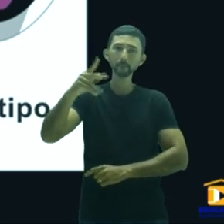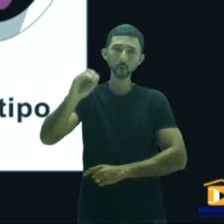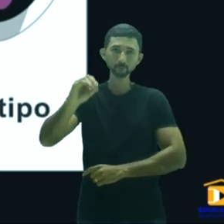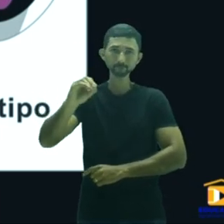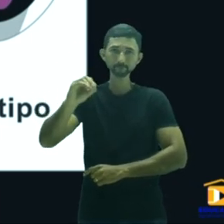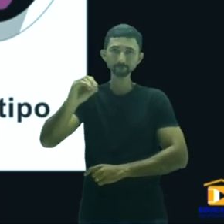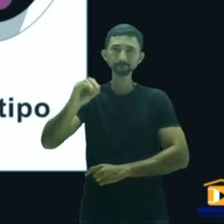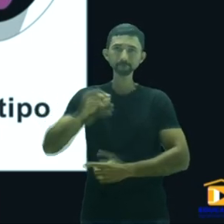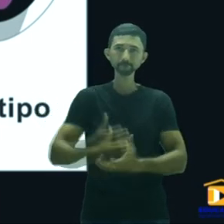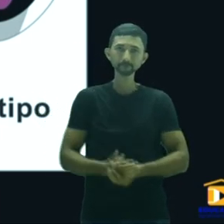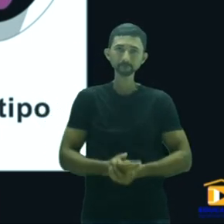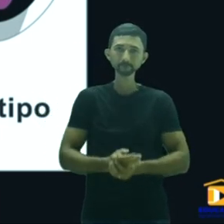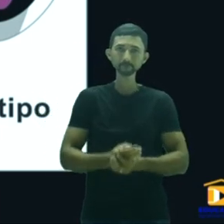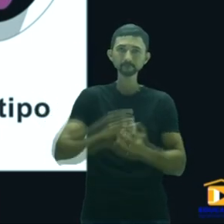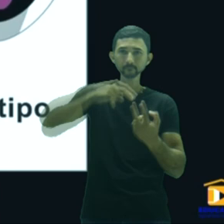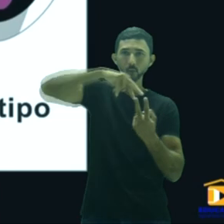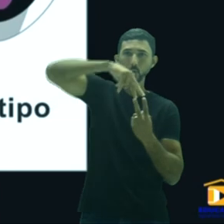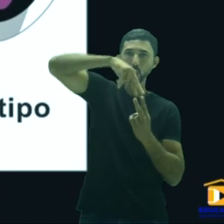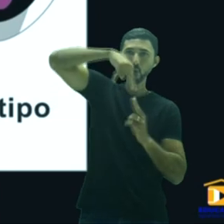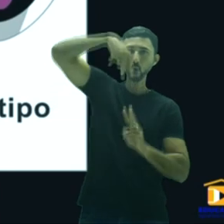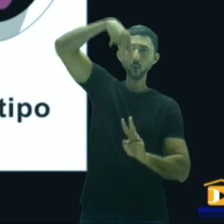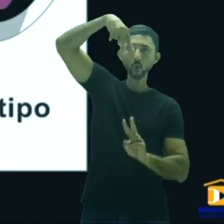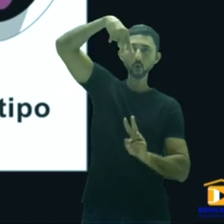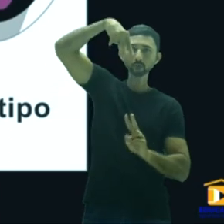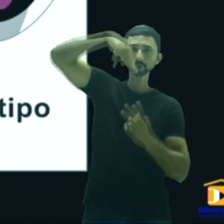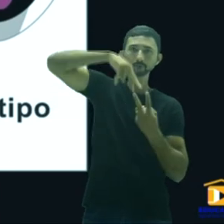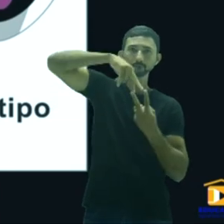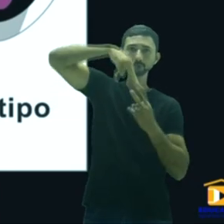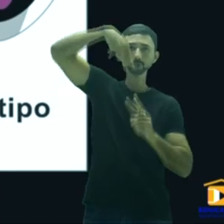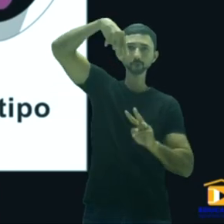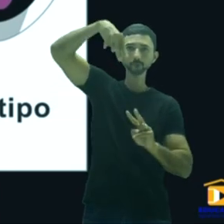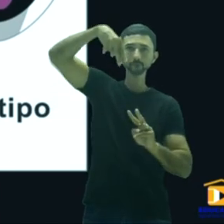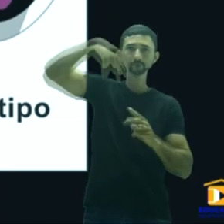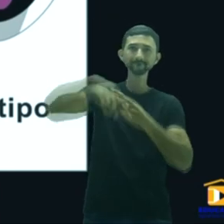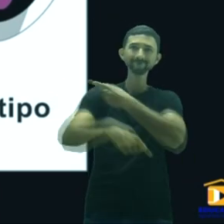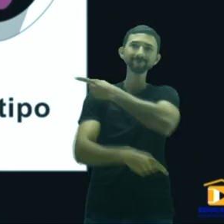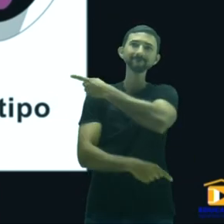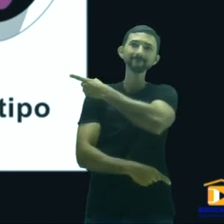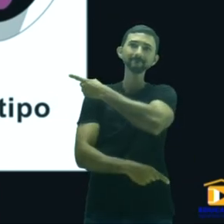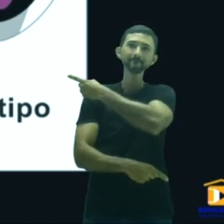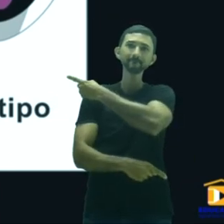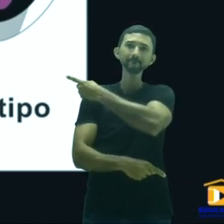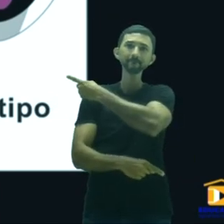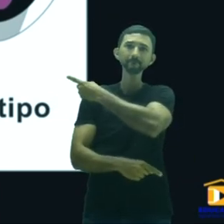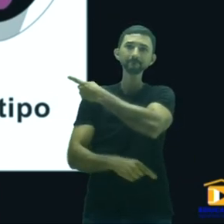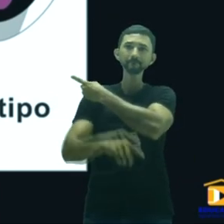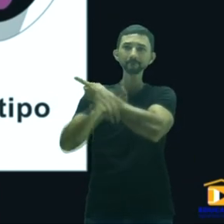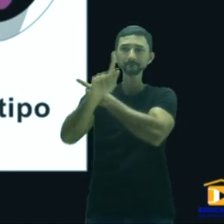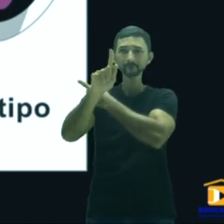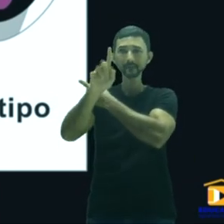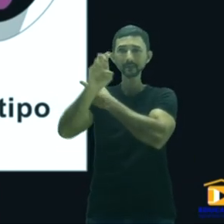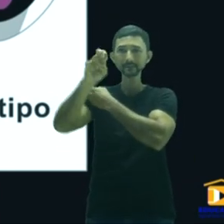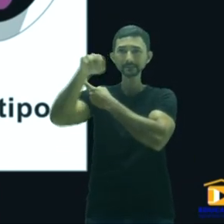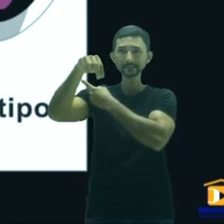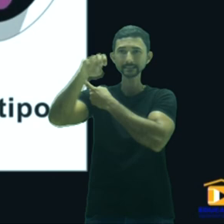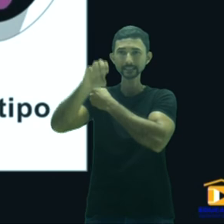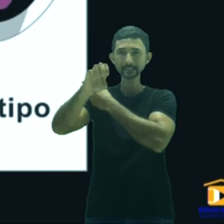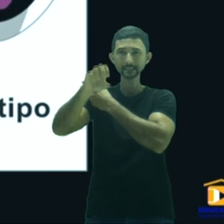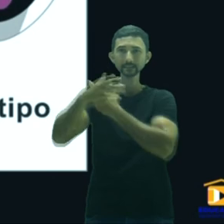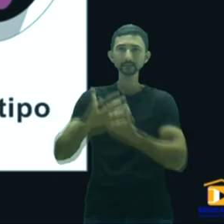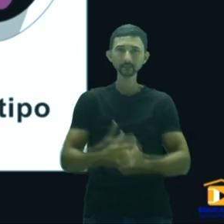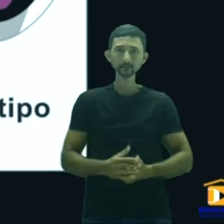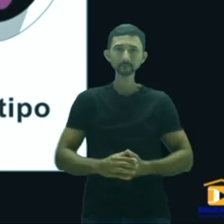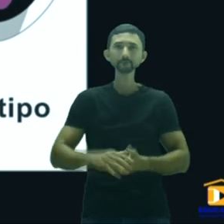É, essa nomenclatura, né? Ou seja, a palavra genótipo já lembra gen, tá? E esse gen